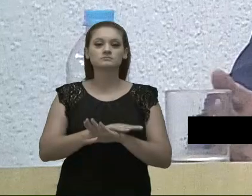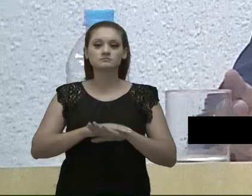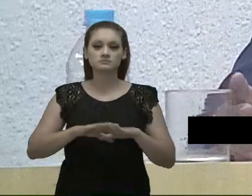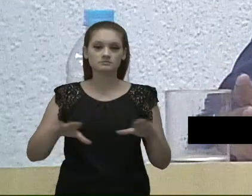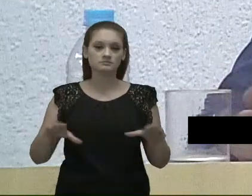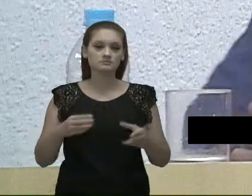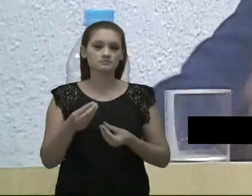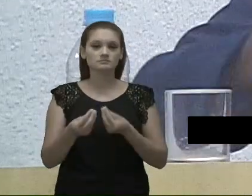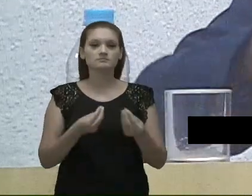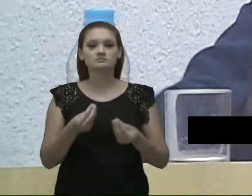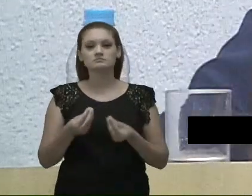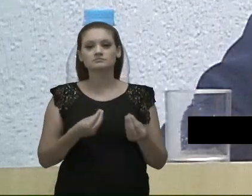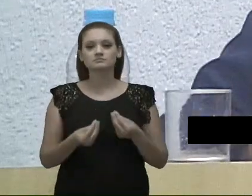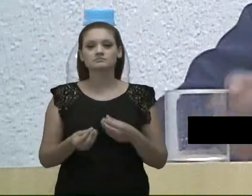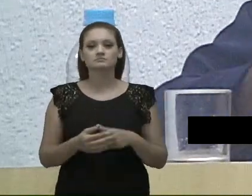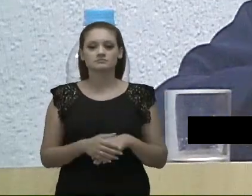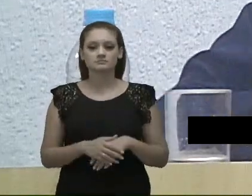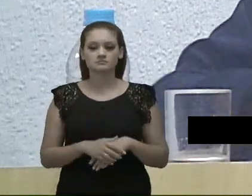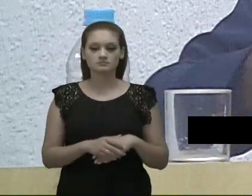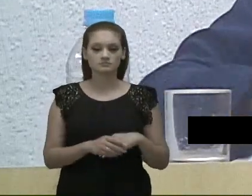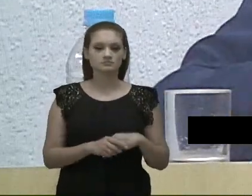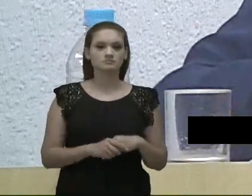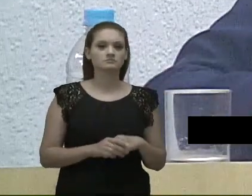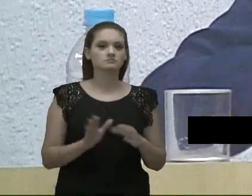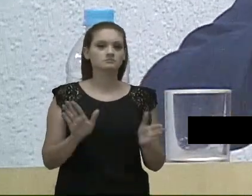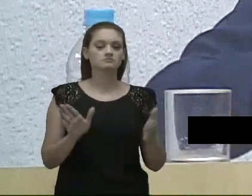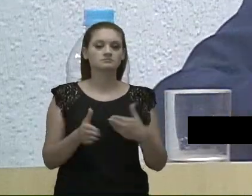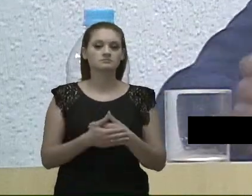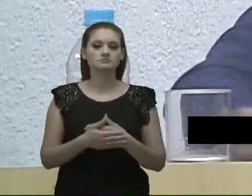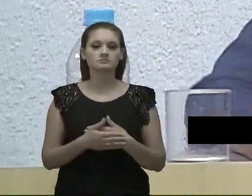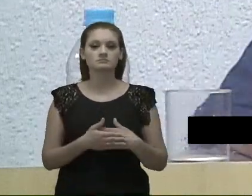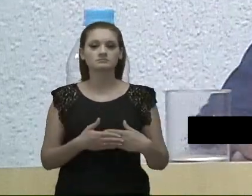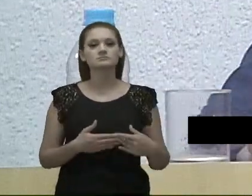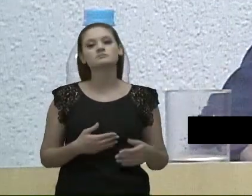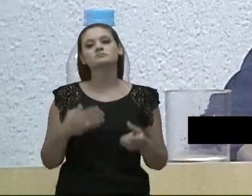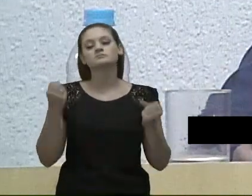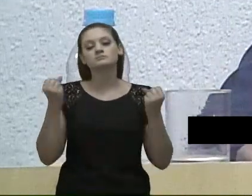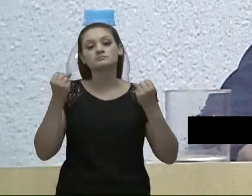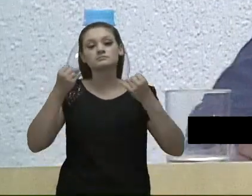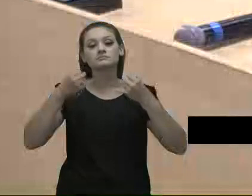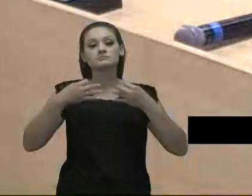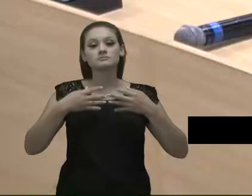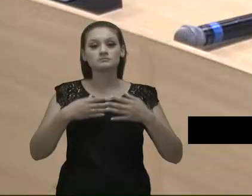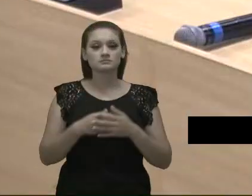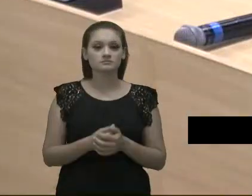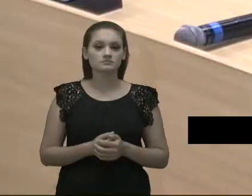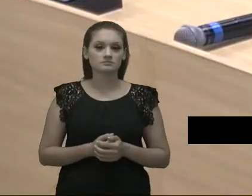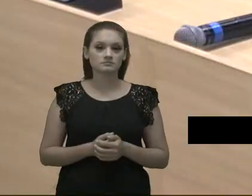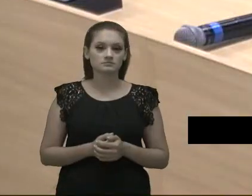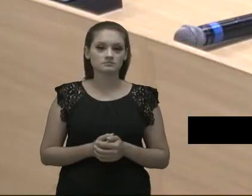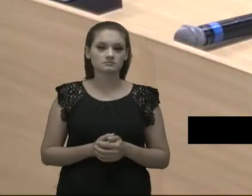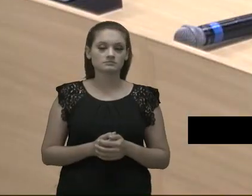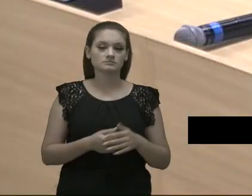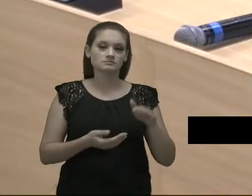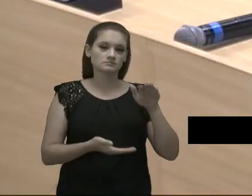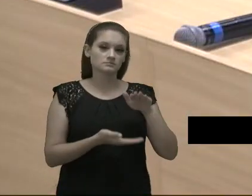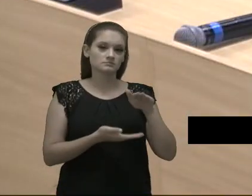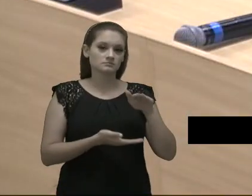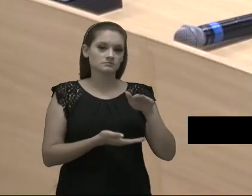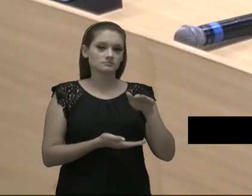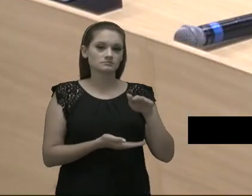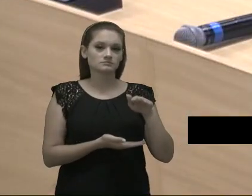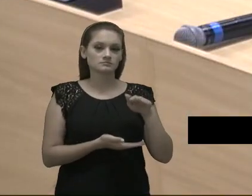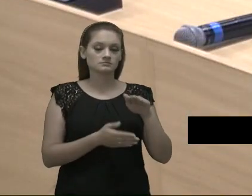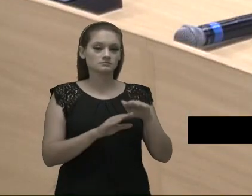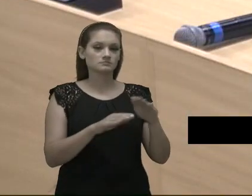como que funcionou esse processo na hora de finalizar, lacrar, fechar, mandar. Explica pra gente, por favor. As provas, os malotes me